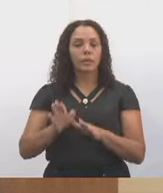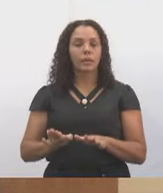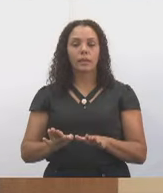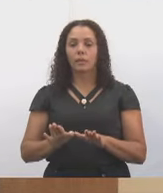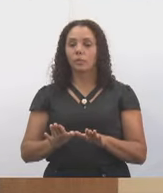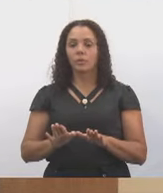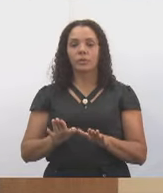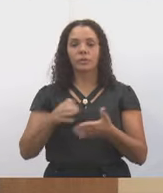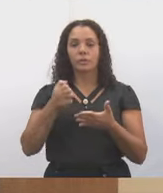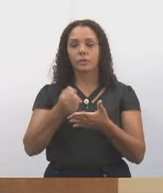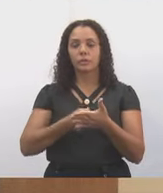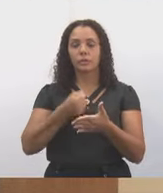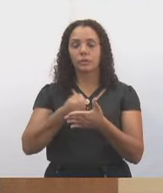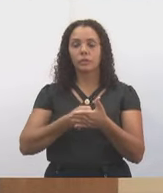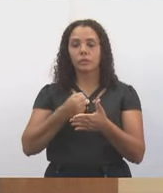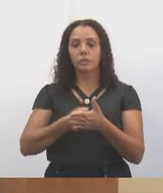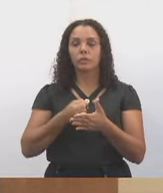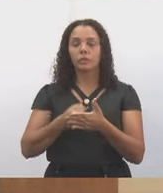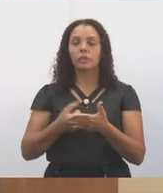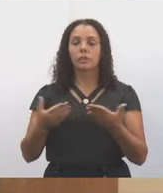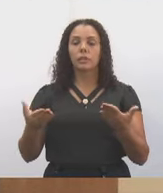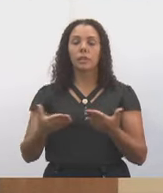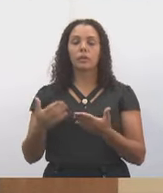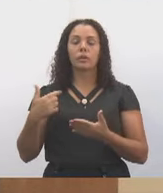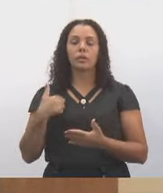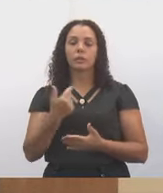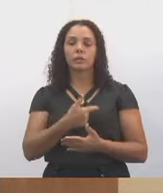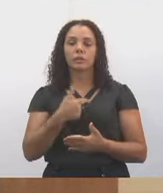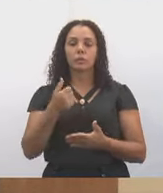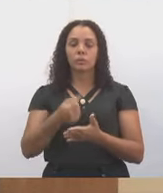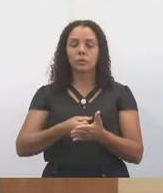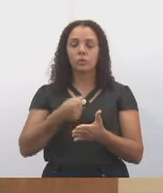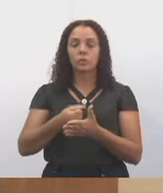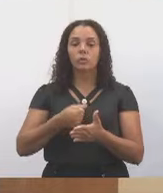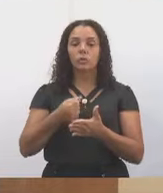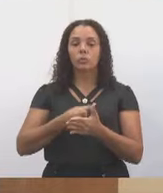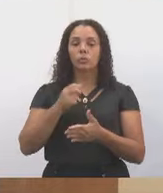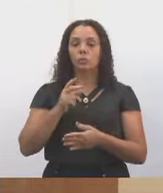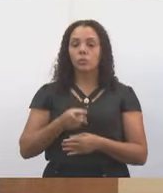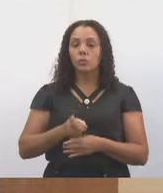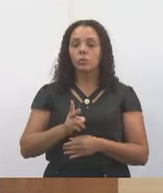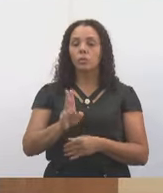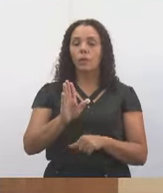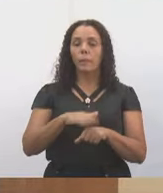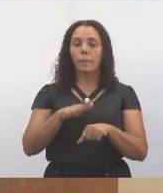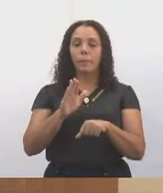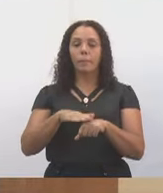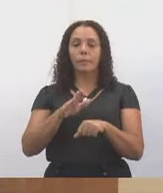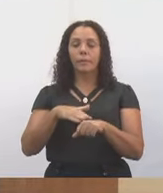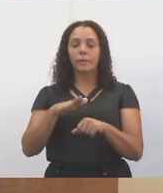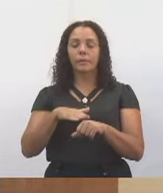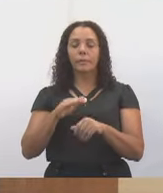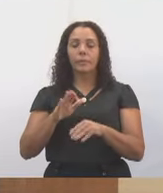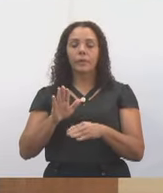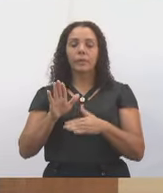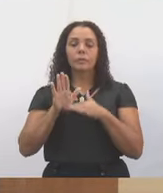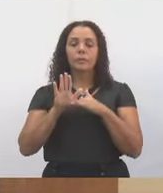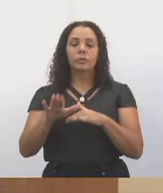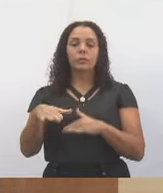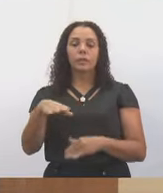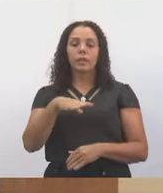desanimado não gente é agora que nós vamos continuar lutando mais e mais pela cidade de acarí até